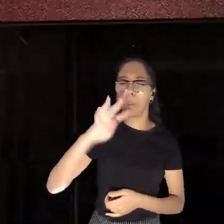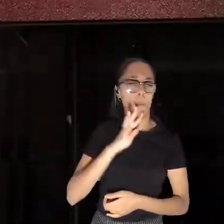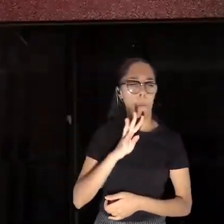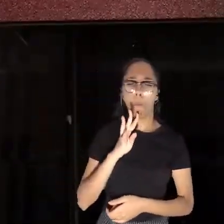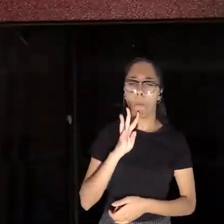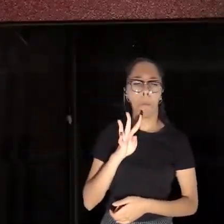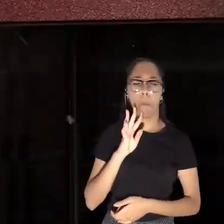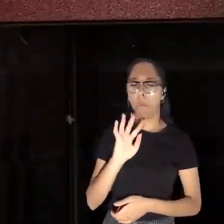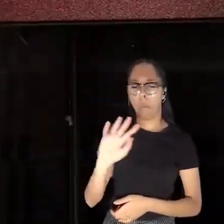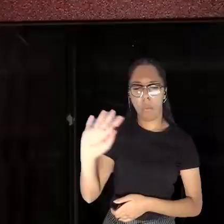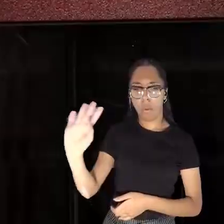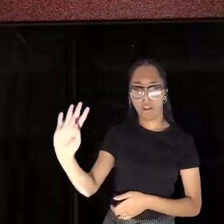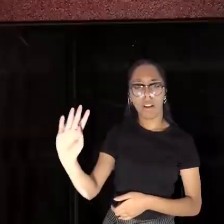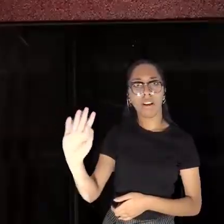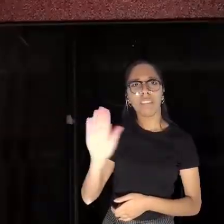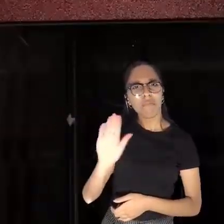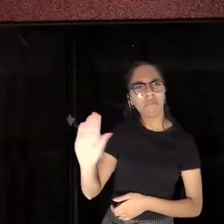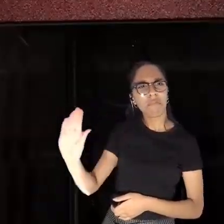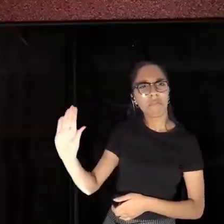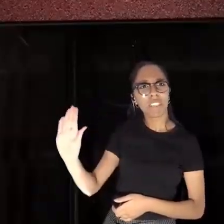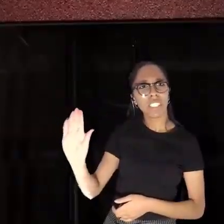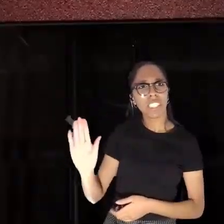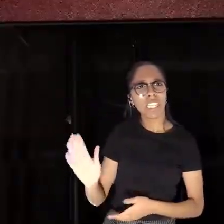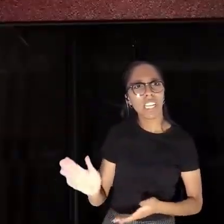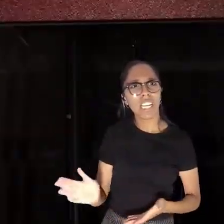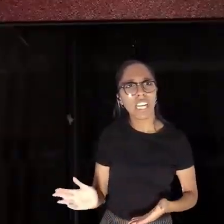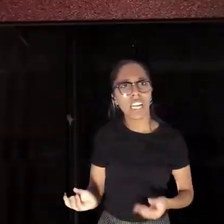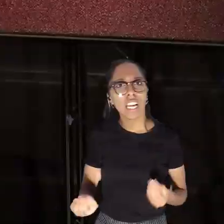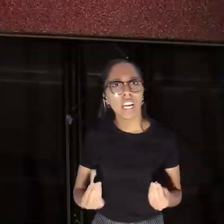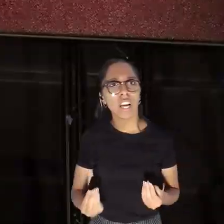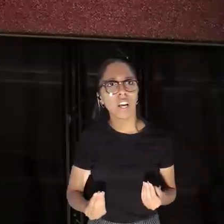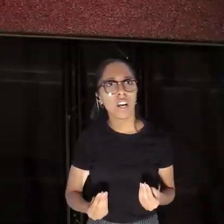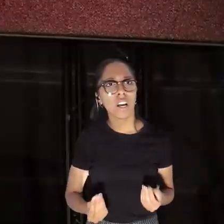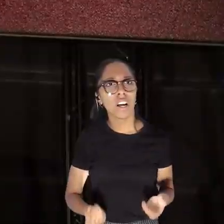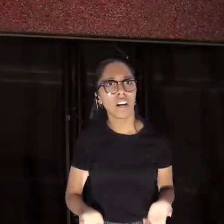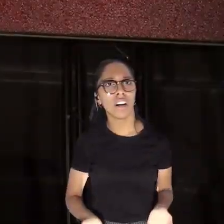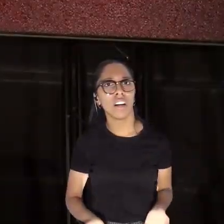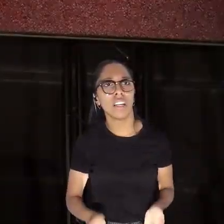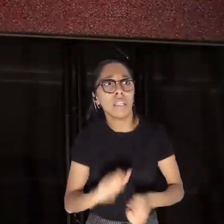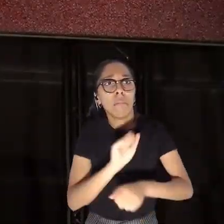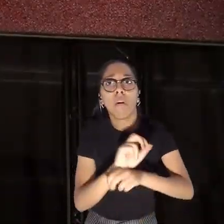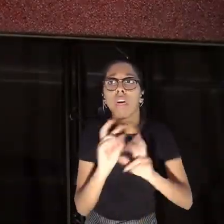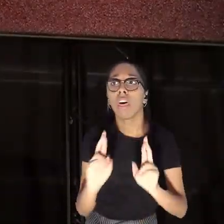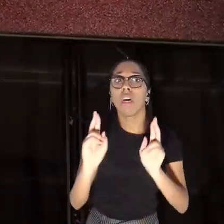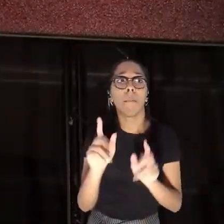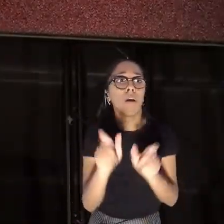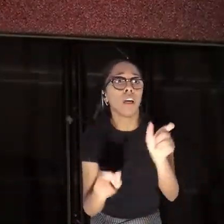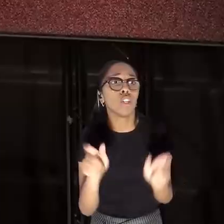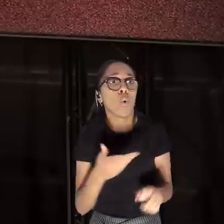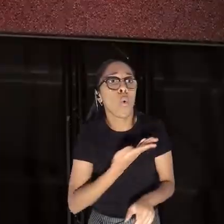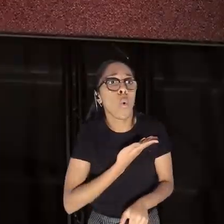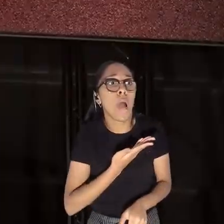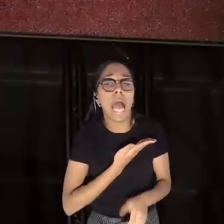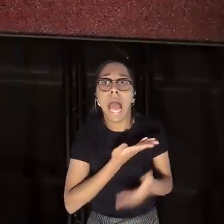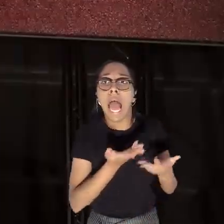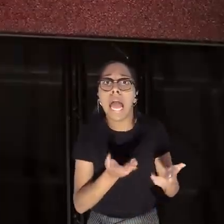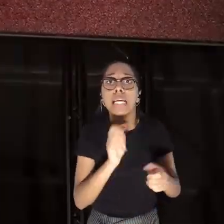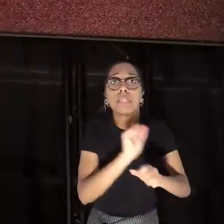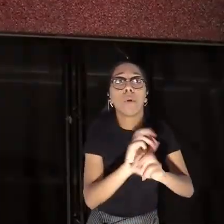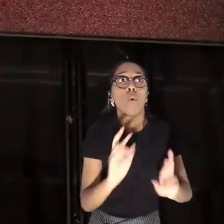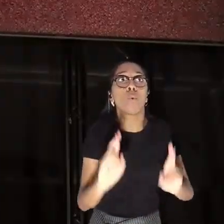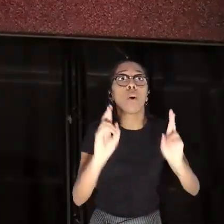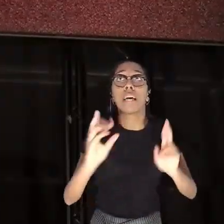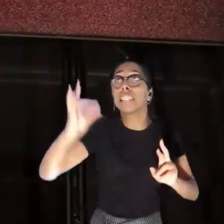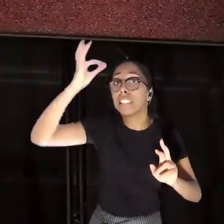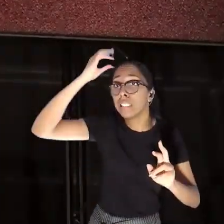A gente espera muito a novidade de alguém, mas não espera do Espírito. Nas nossas orações, o Espírito Santo